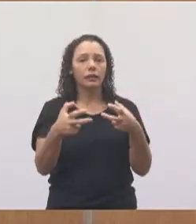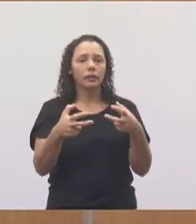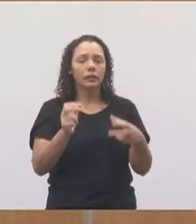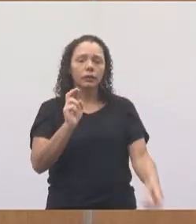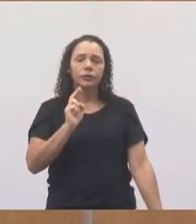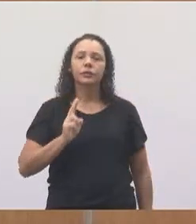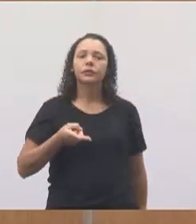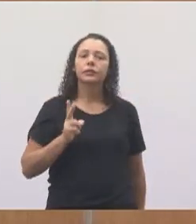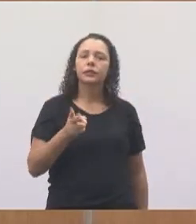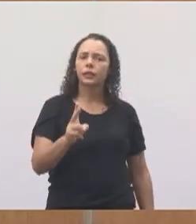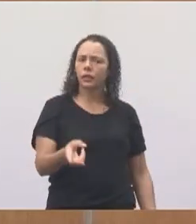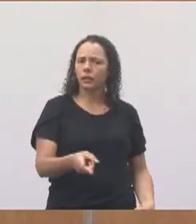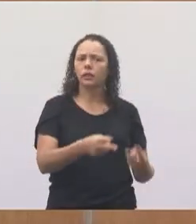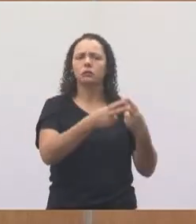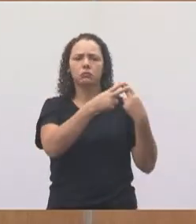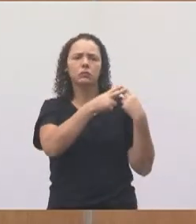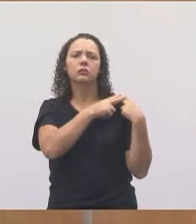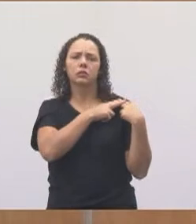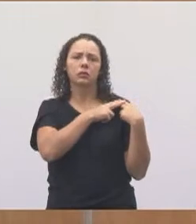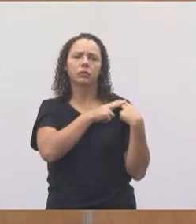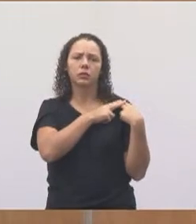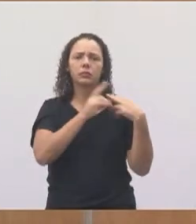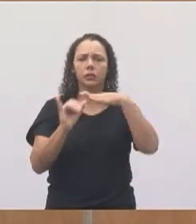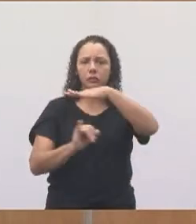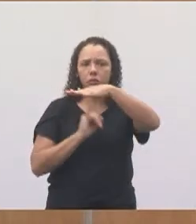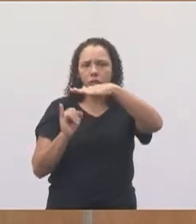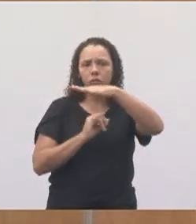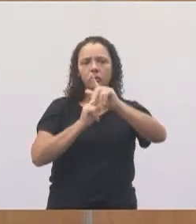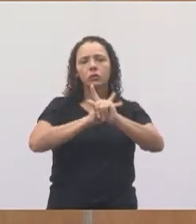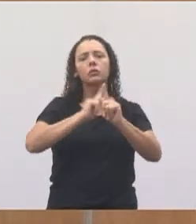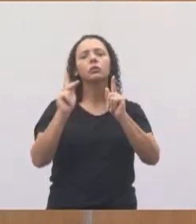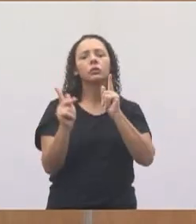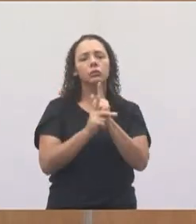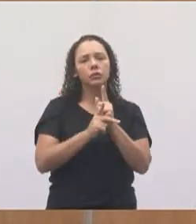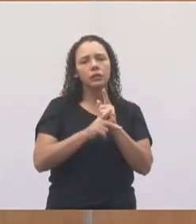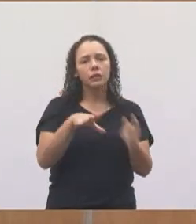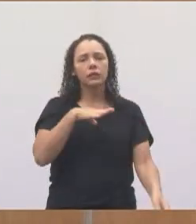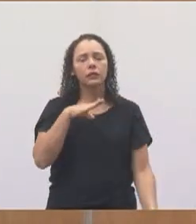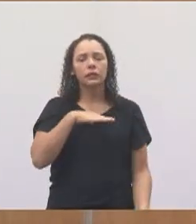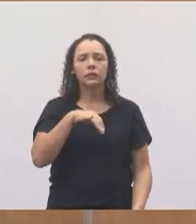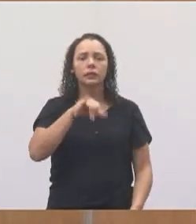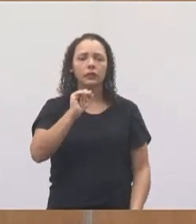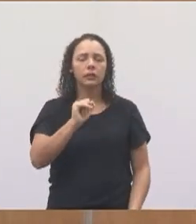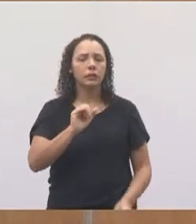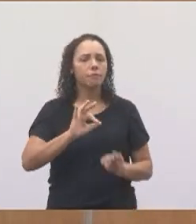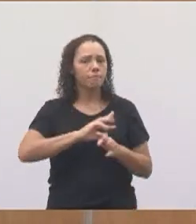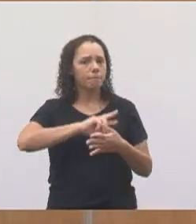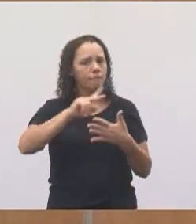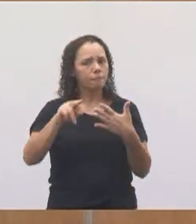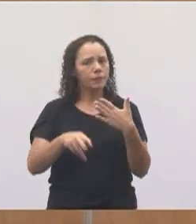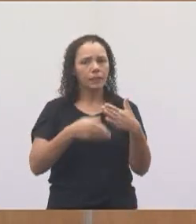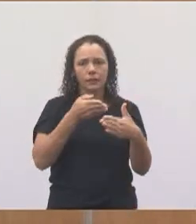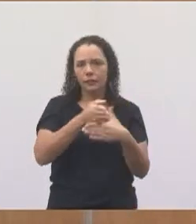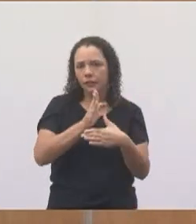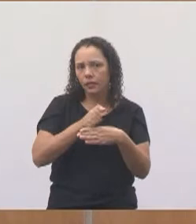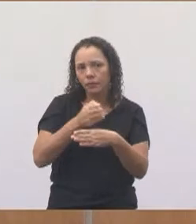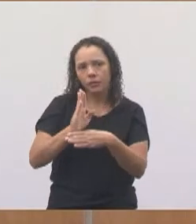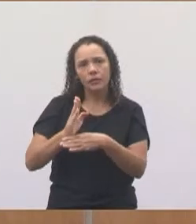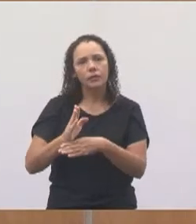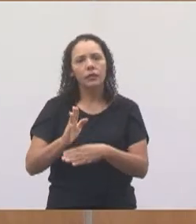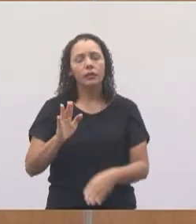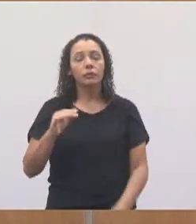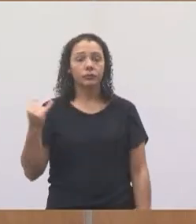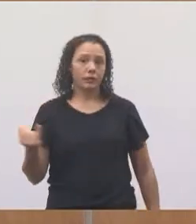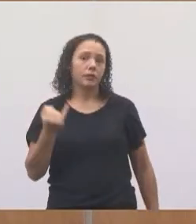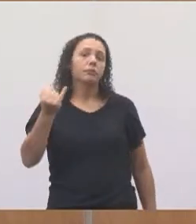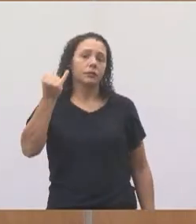teve responsabilidade com o Instituto, aprovando várias reformas, isso é importante para a saúde do